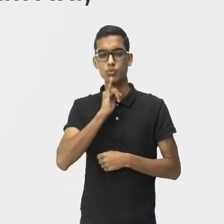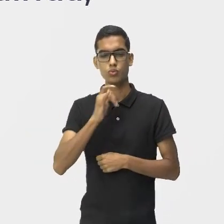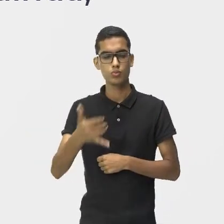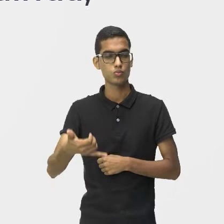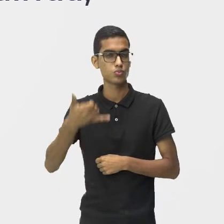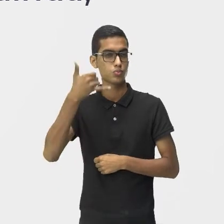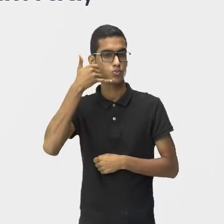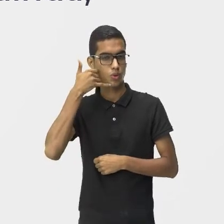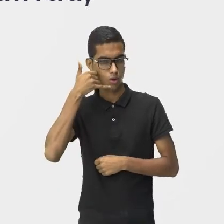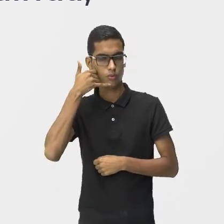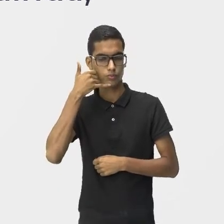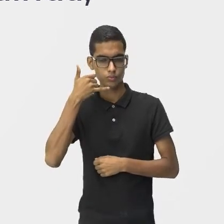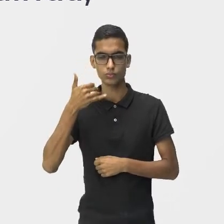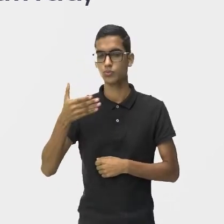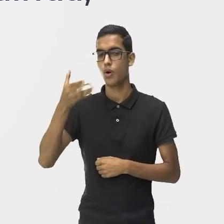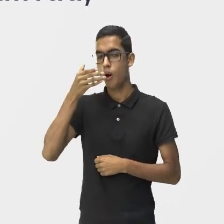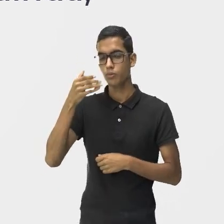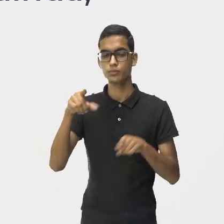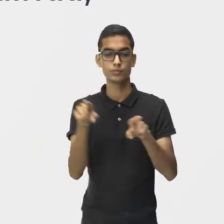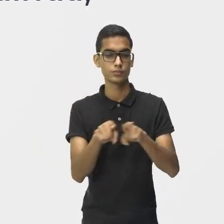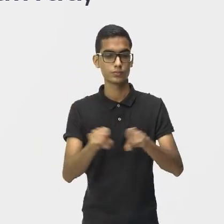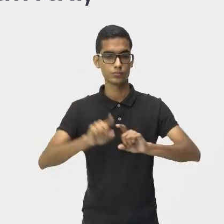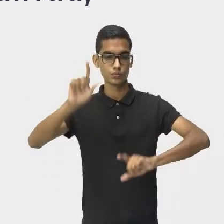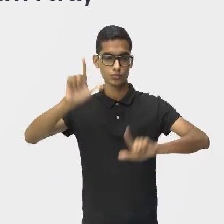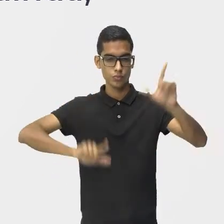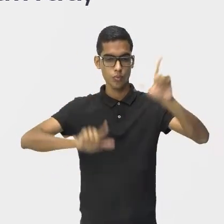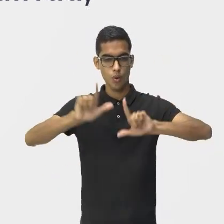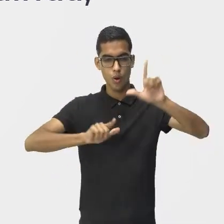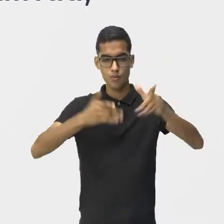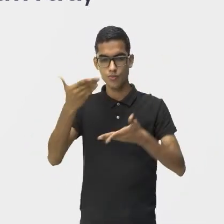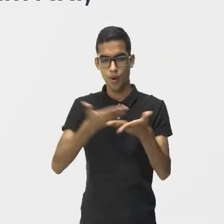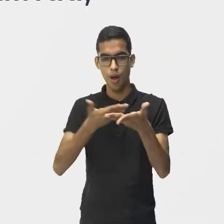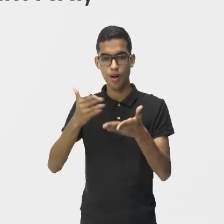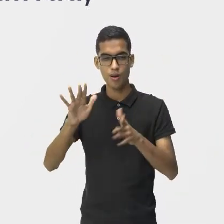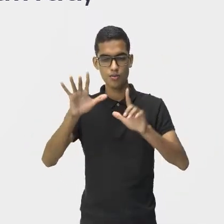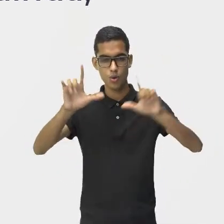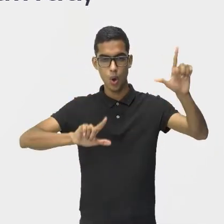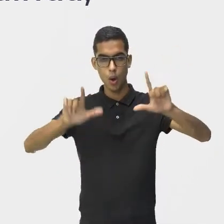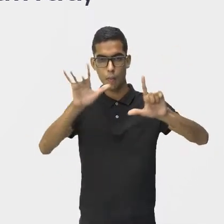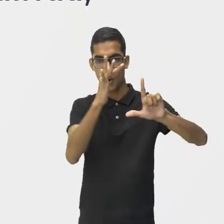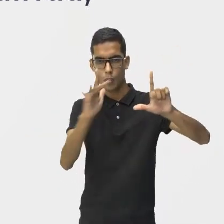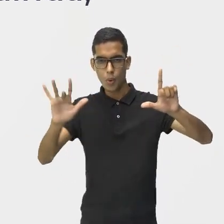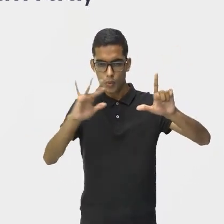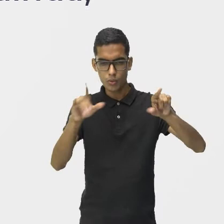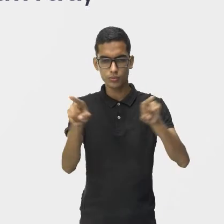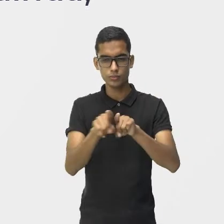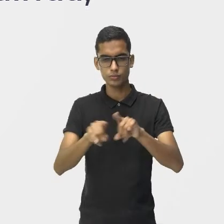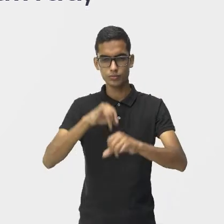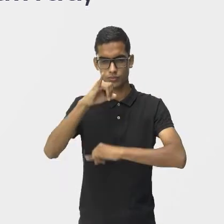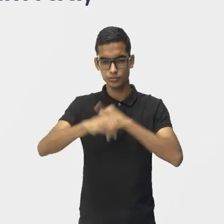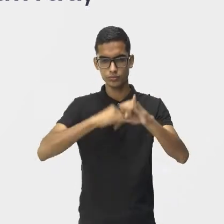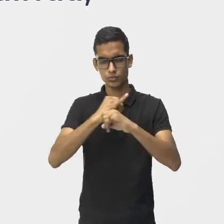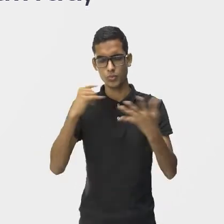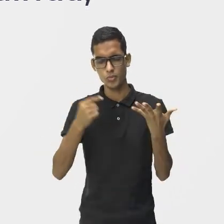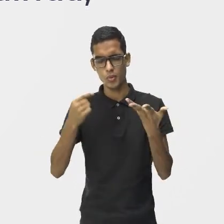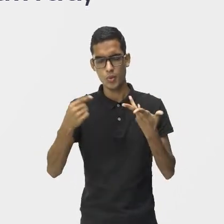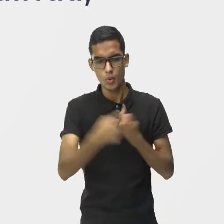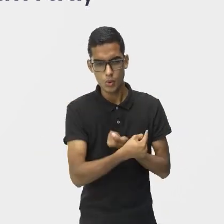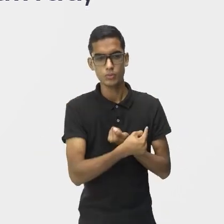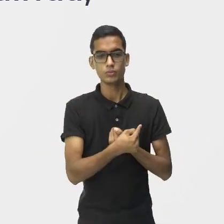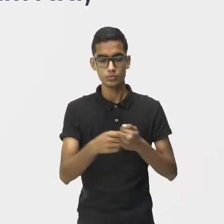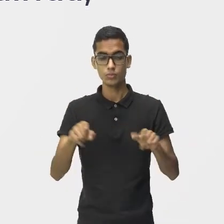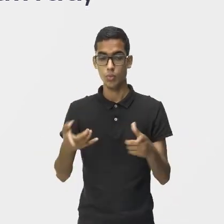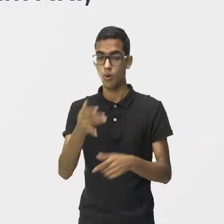exemplo, os celulares, a TV interativa, a internet e outros. A